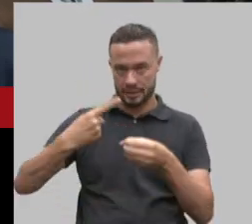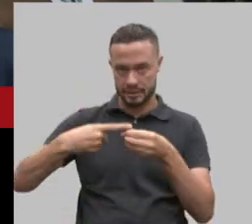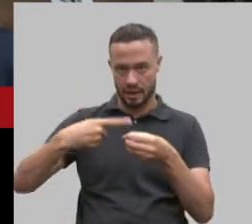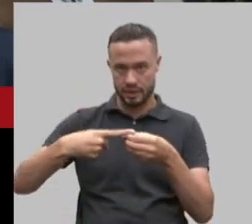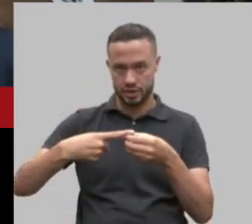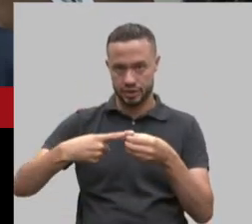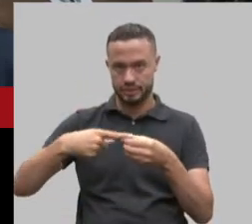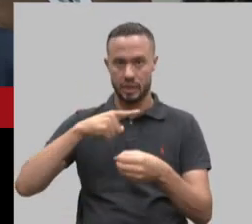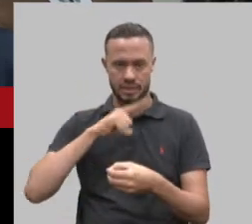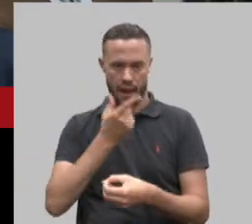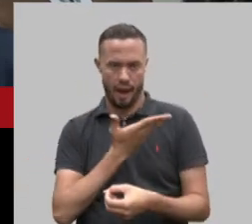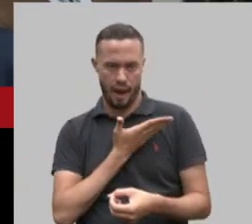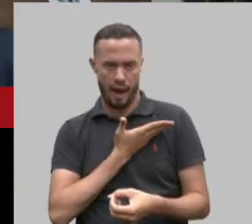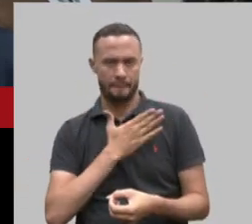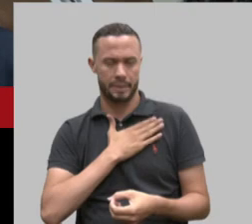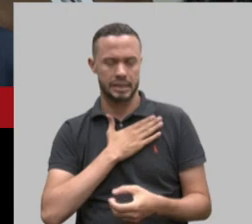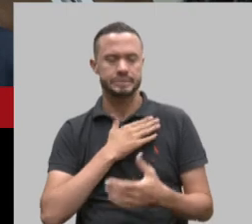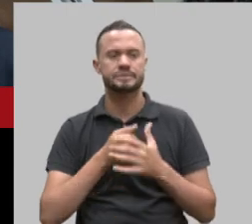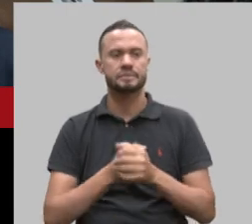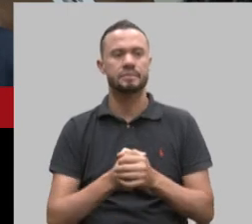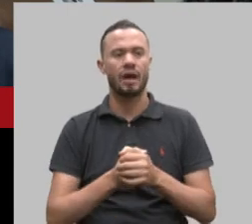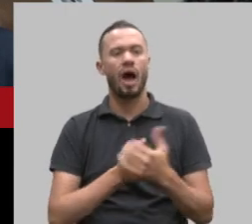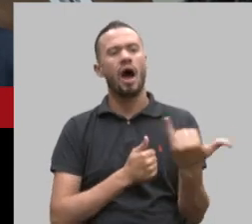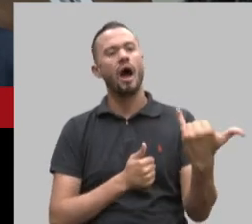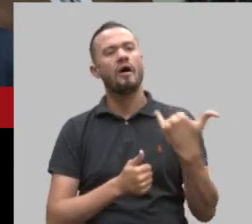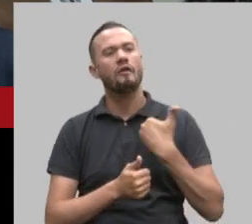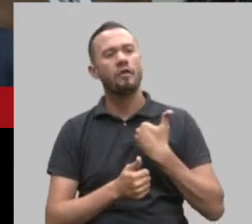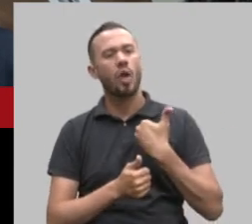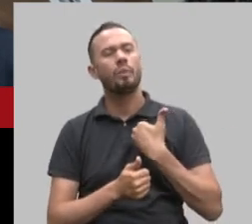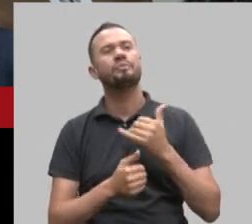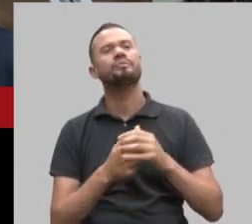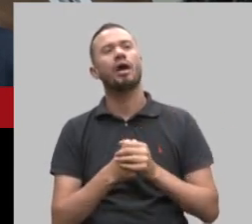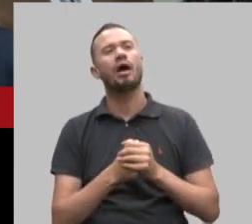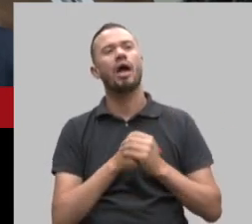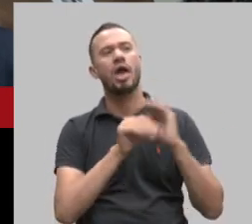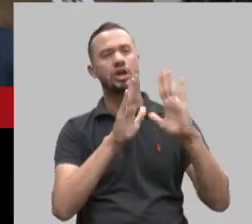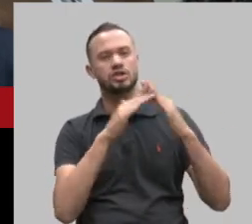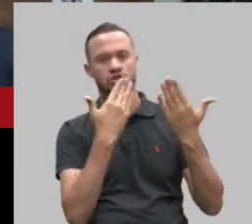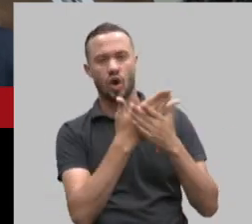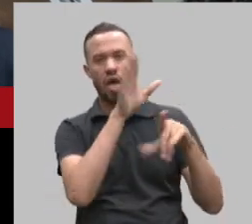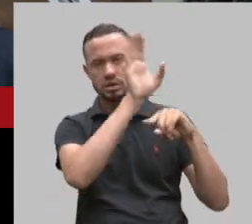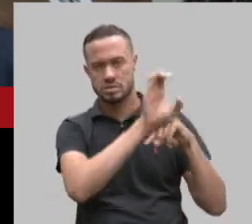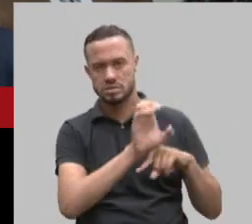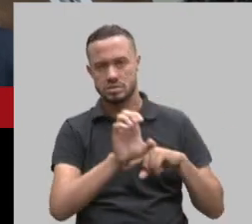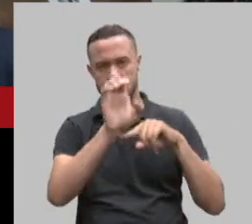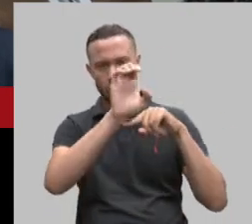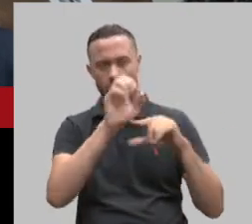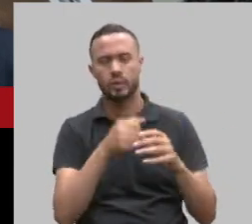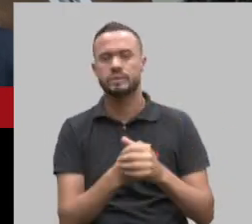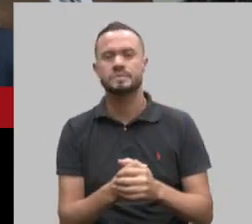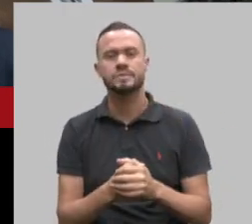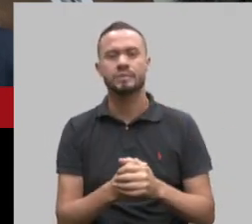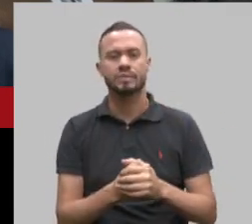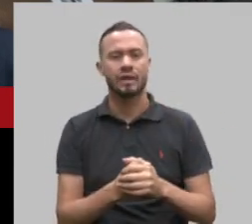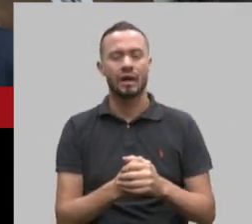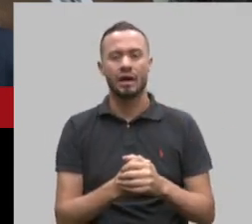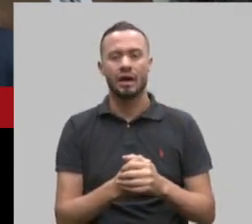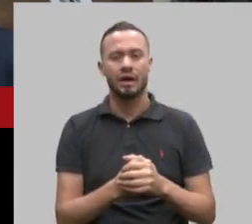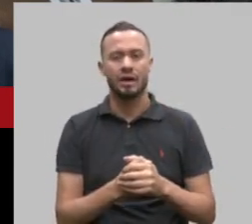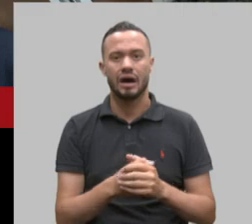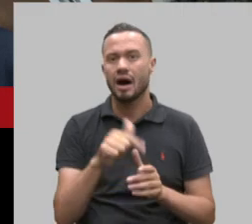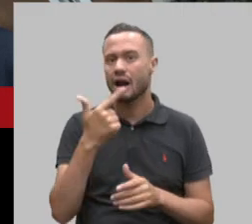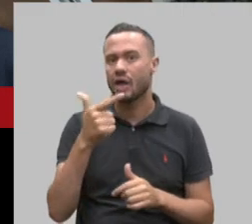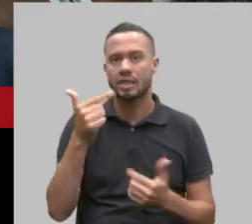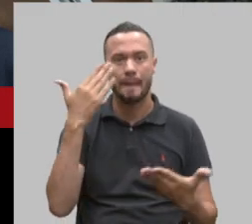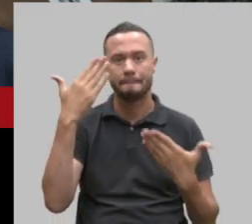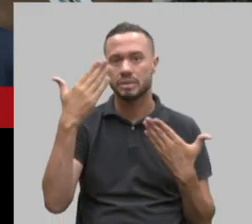colega ela falou que na rede estadual não há um mais de um não há psicólogo por escolaa